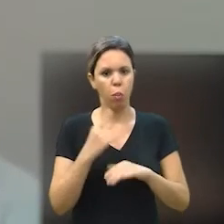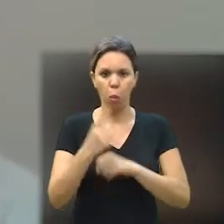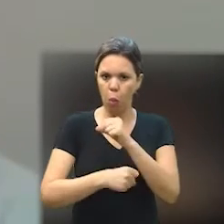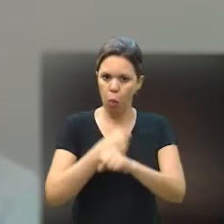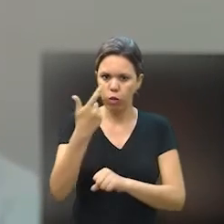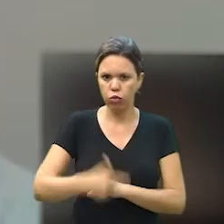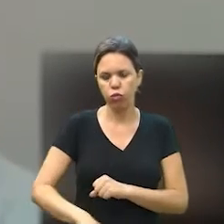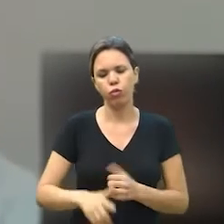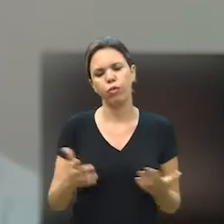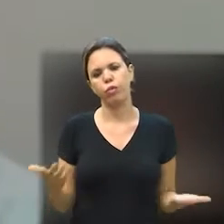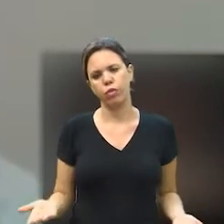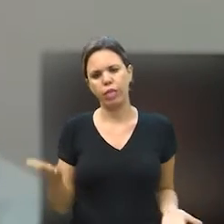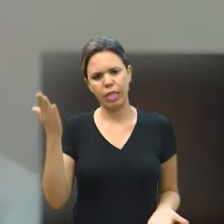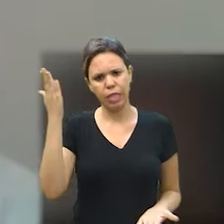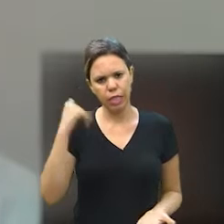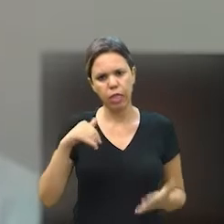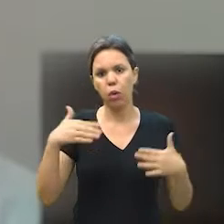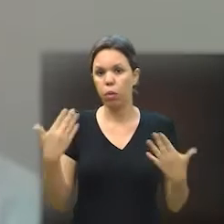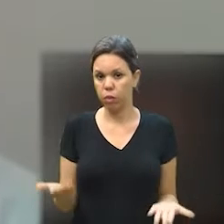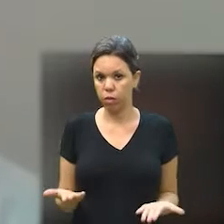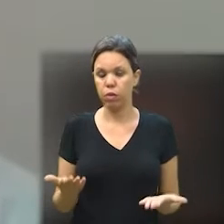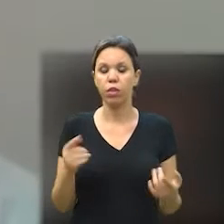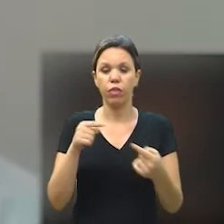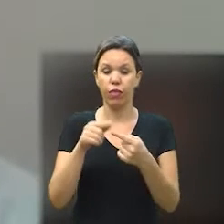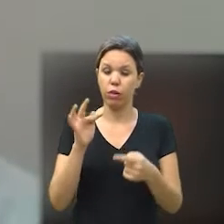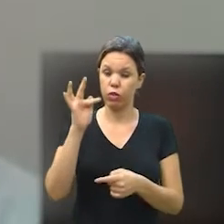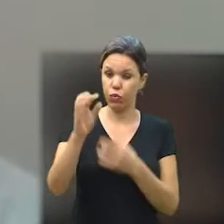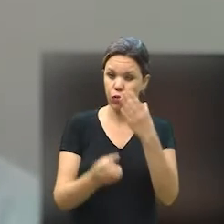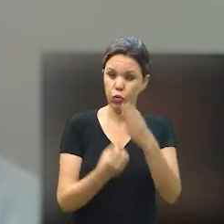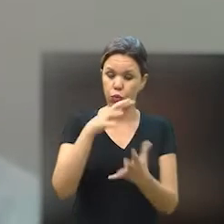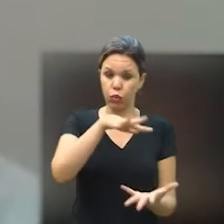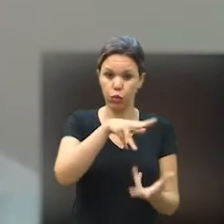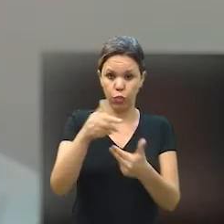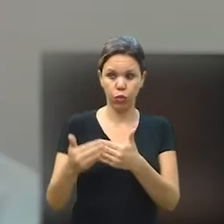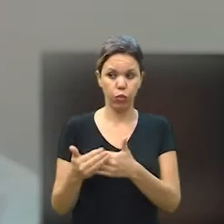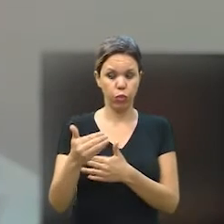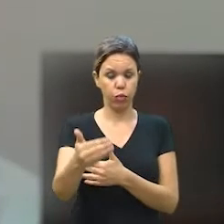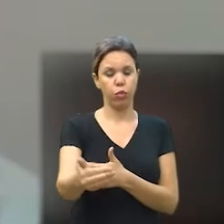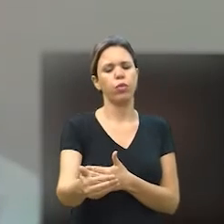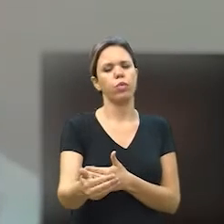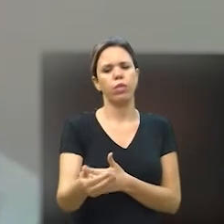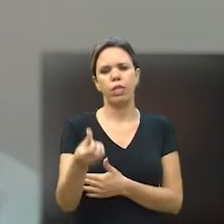ano. A gente sabe qual é o destino do nosso país e do mundo daqui a